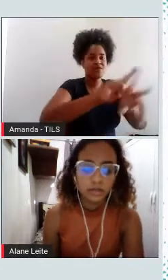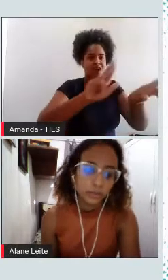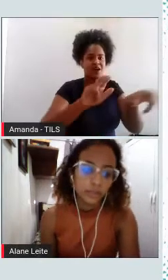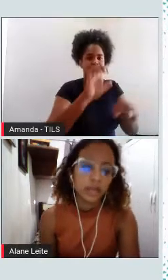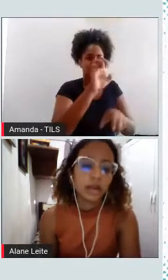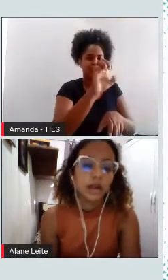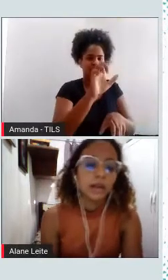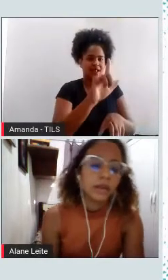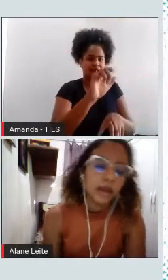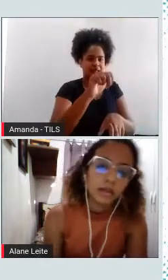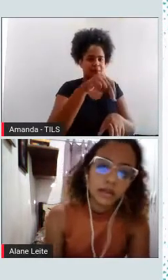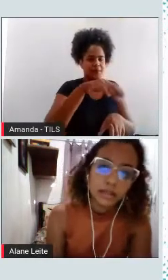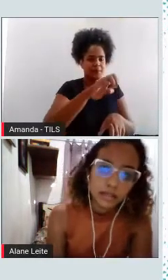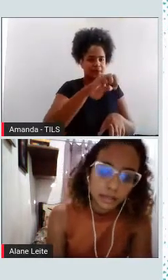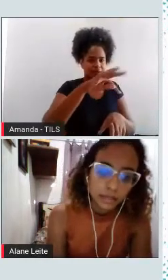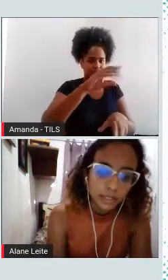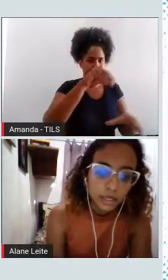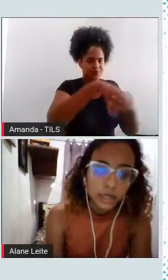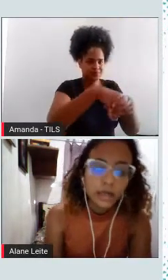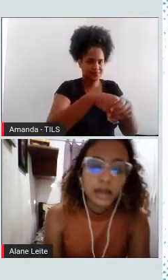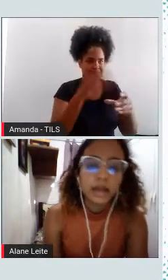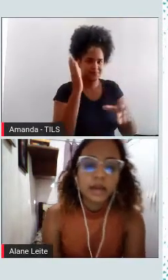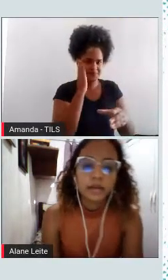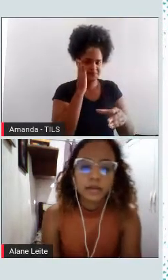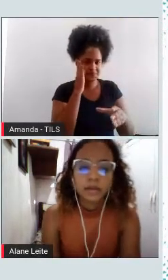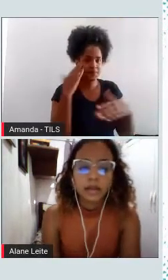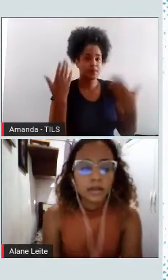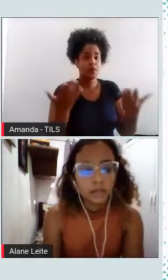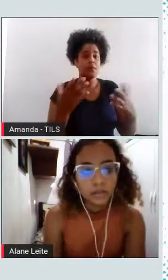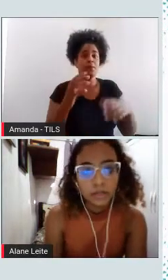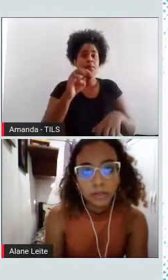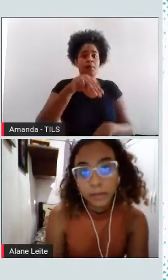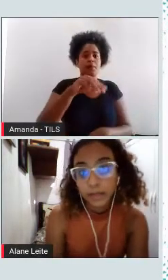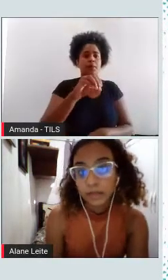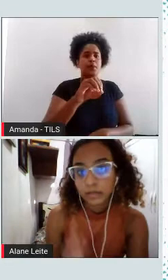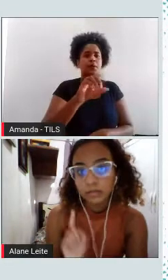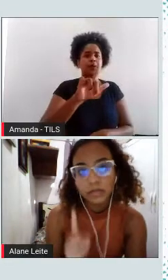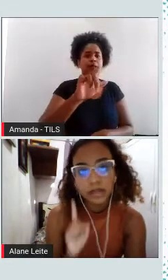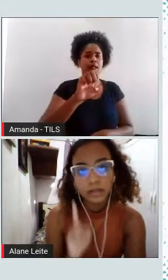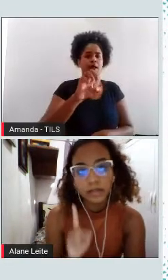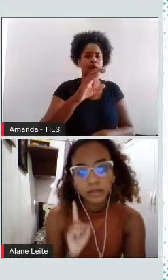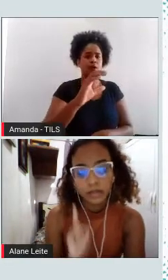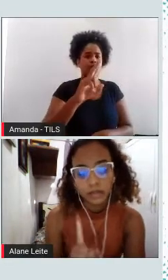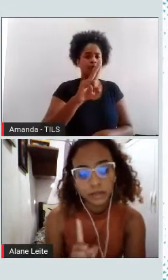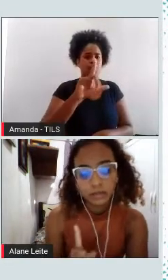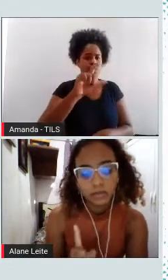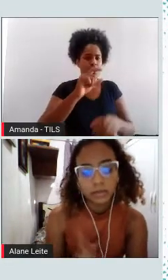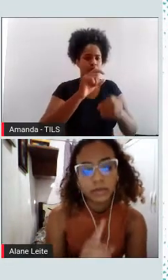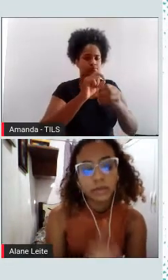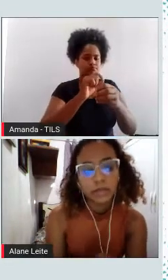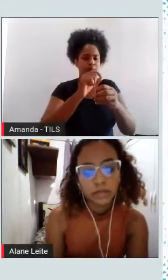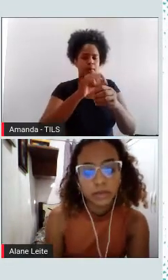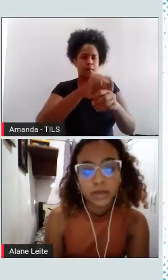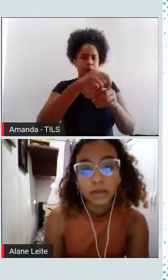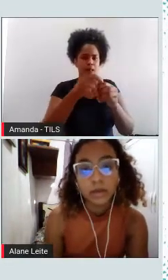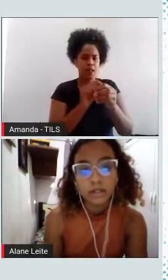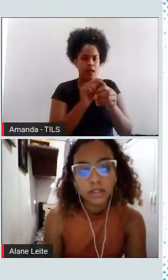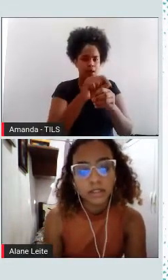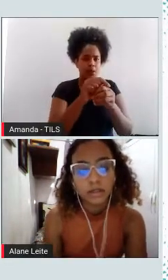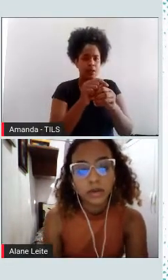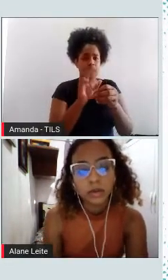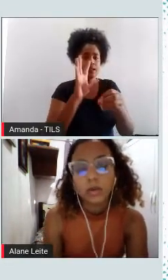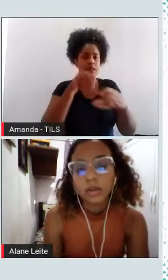em dois grupos, que é moléculas simples, que quando ela é constituída por apenas um elemento químico. Eu vou ter, por exemplo, aí